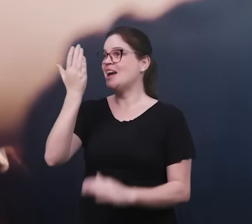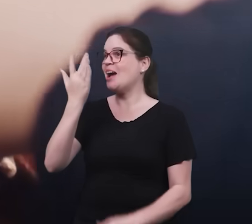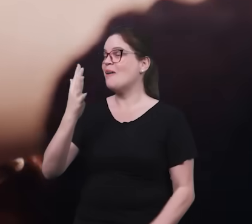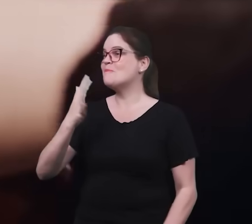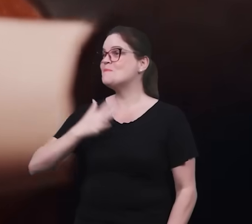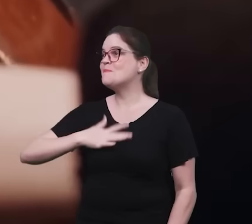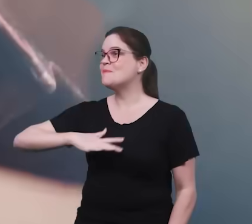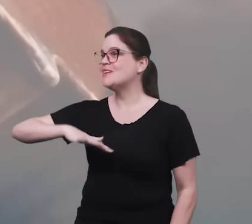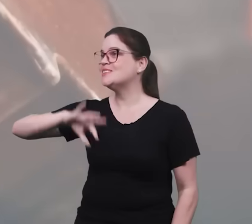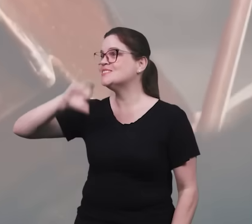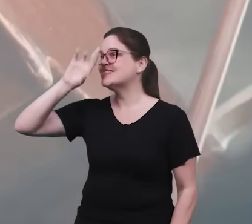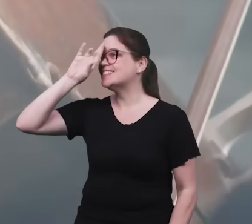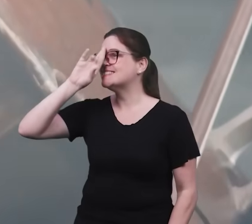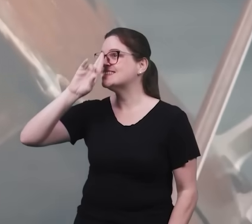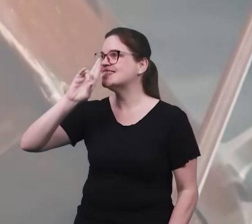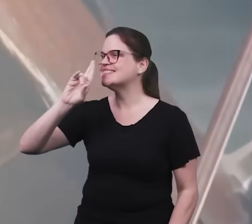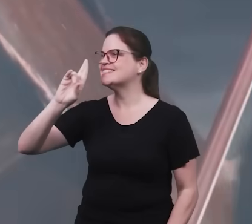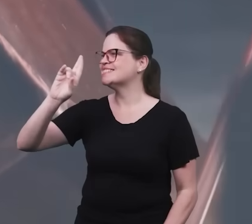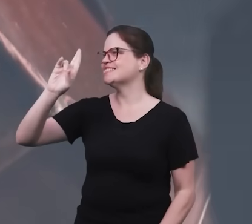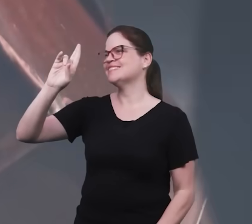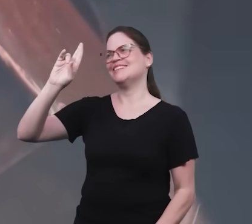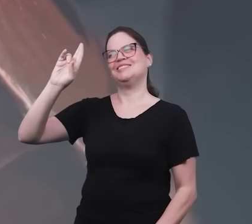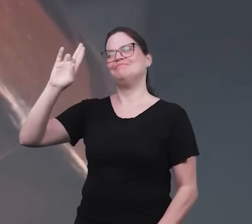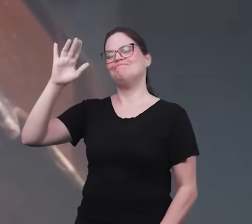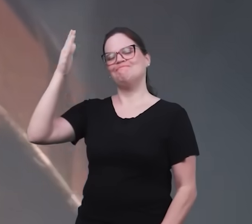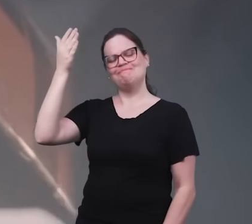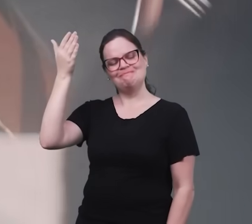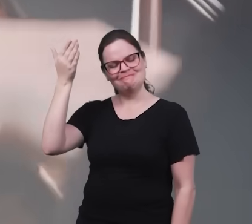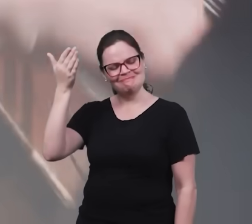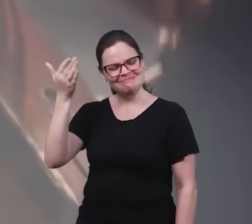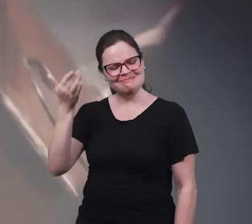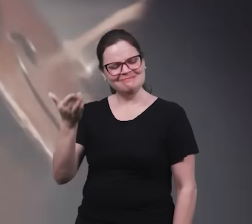quero dar-te, meu Senhor,